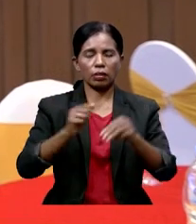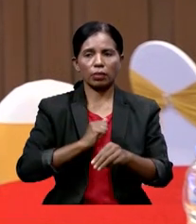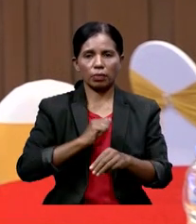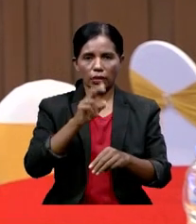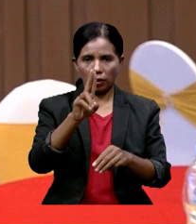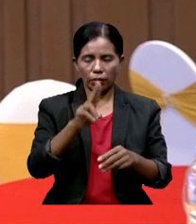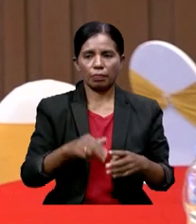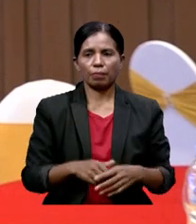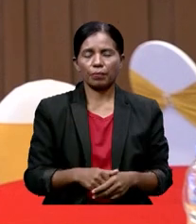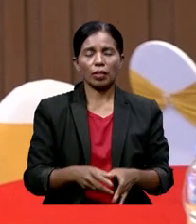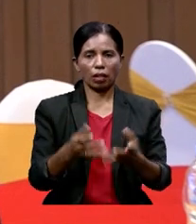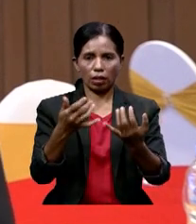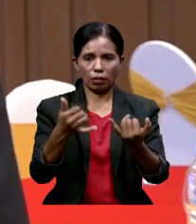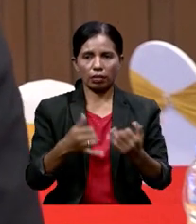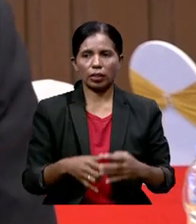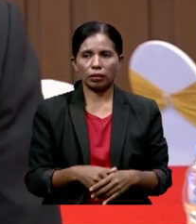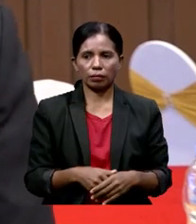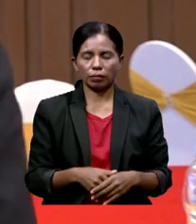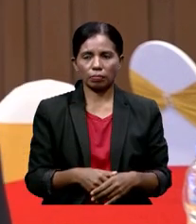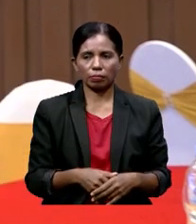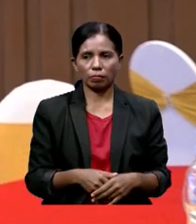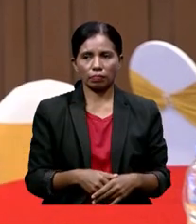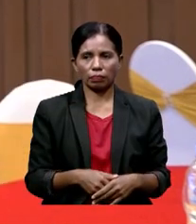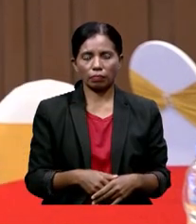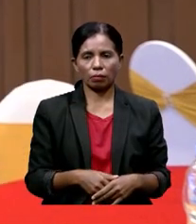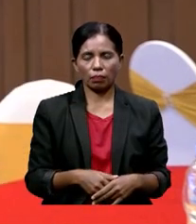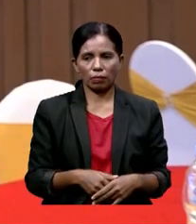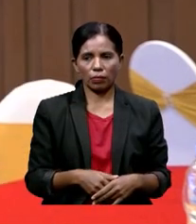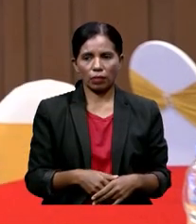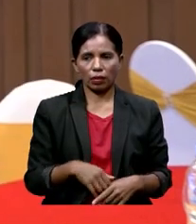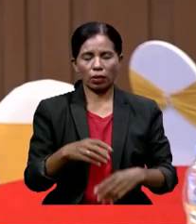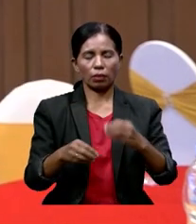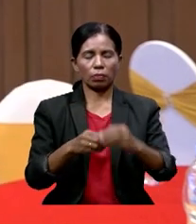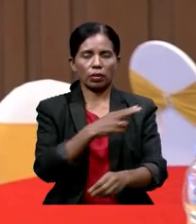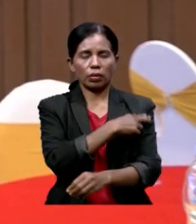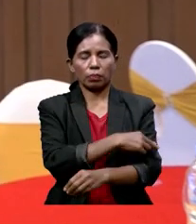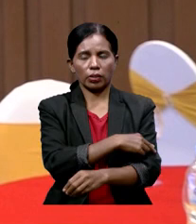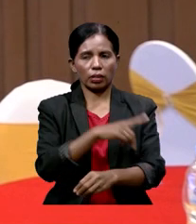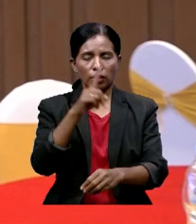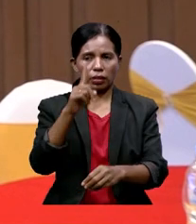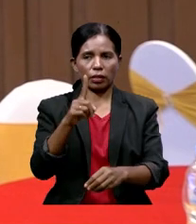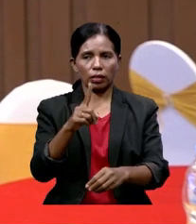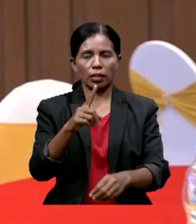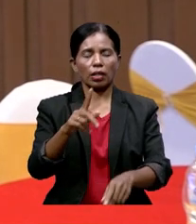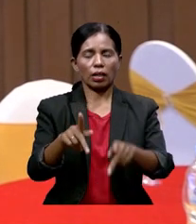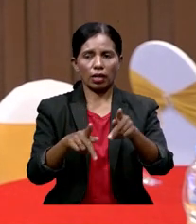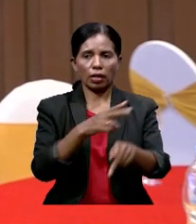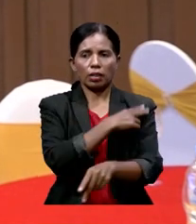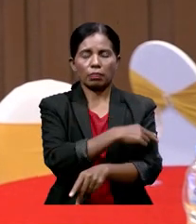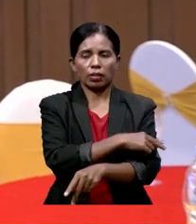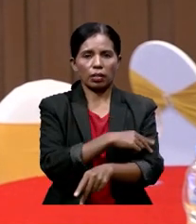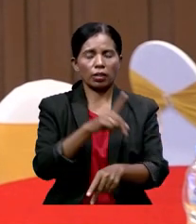Aileu. Agora, mínimo, centro de saúde, né, que significa que está aqui a